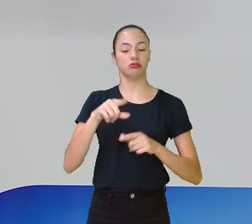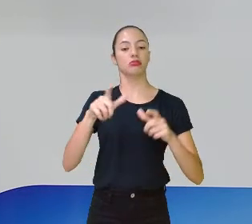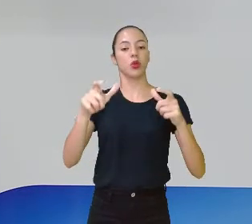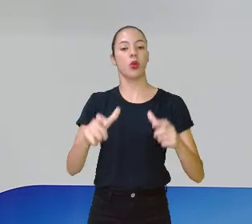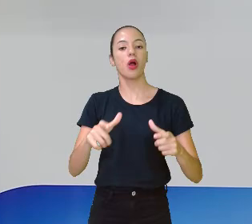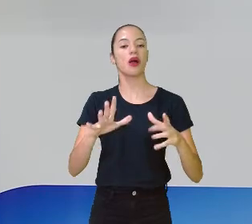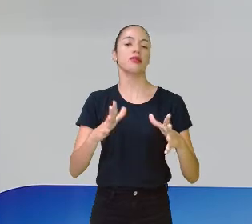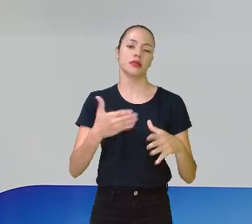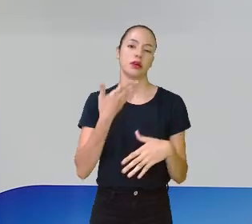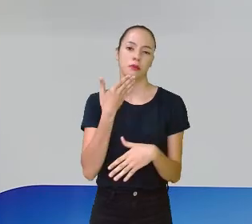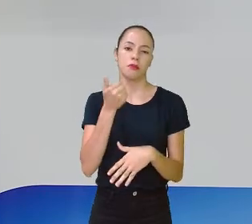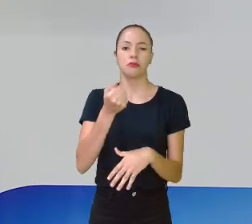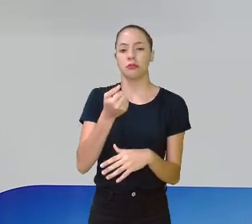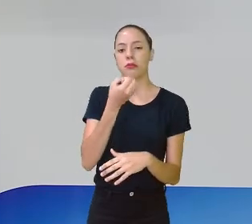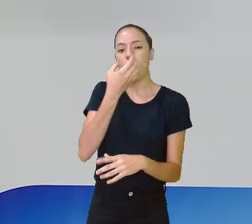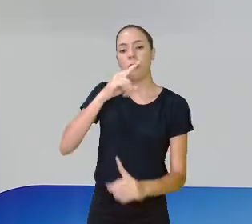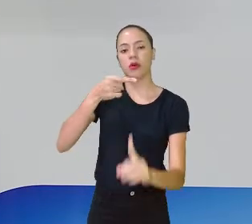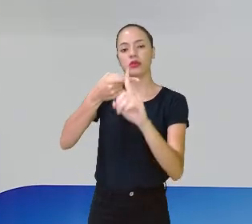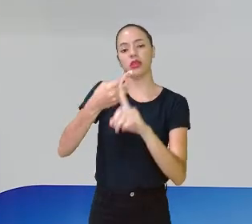maravilhoso em permanecer.